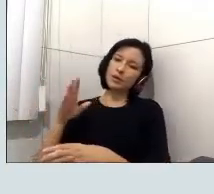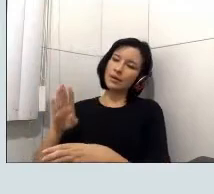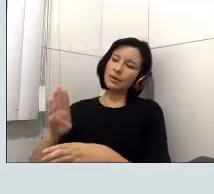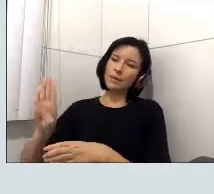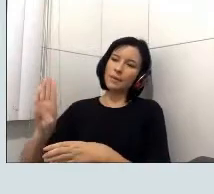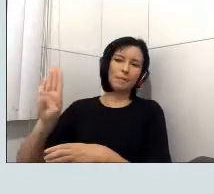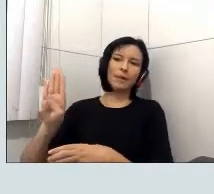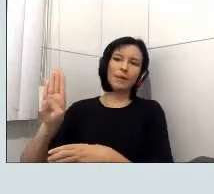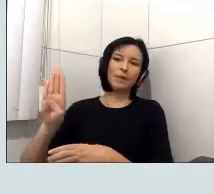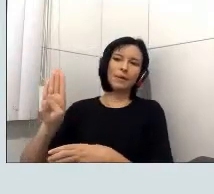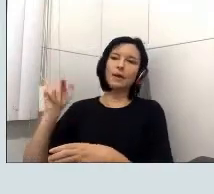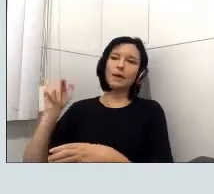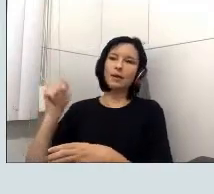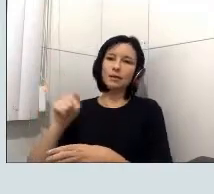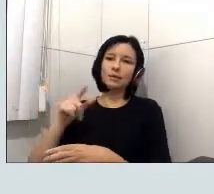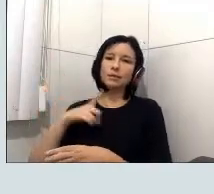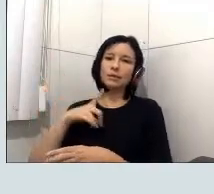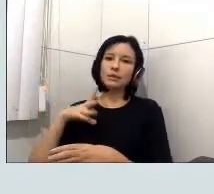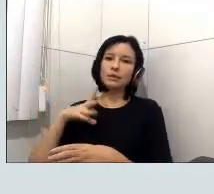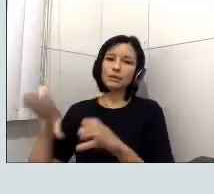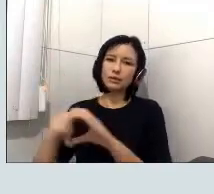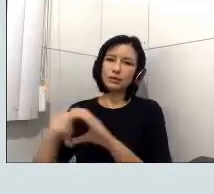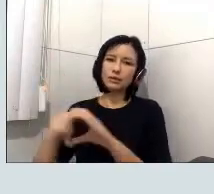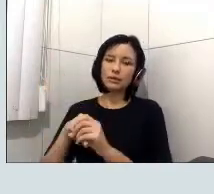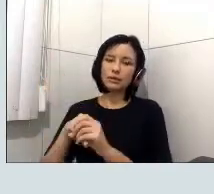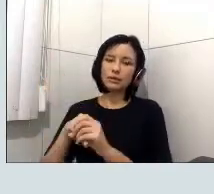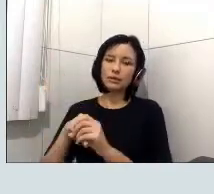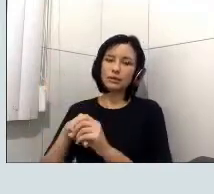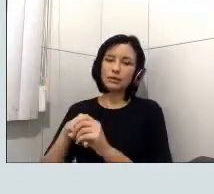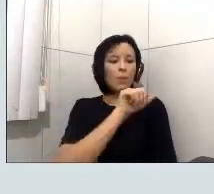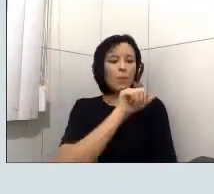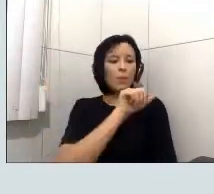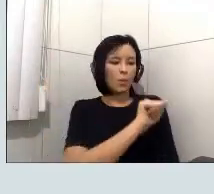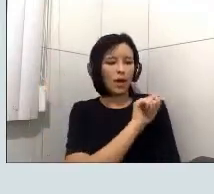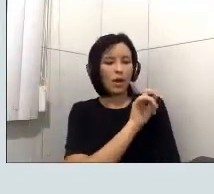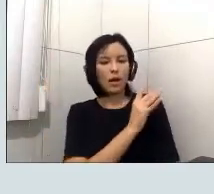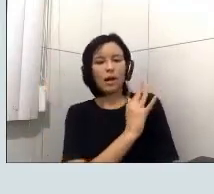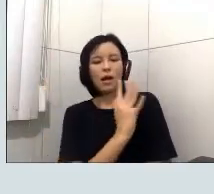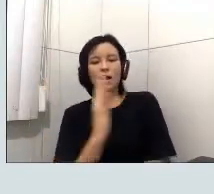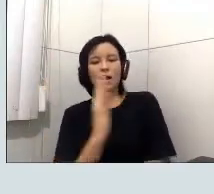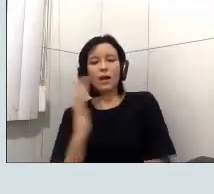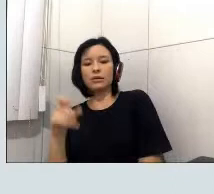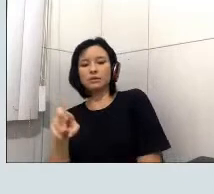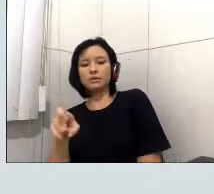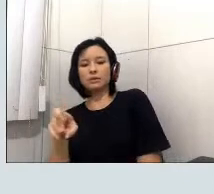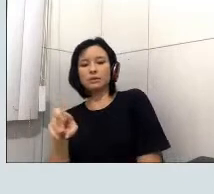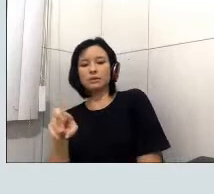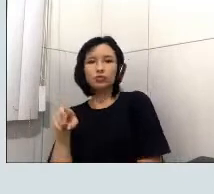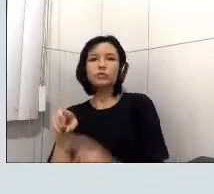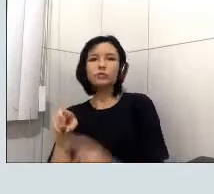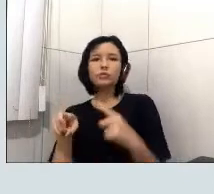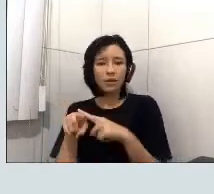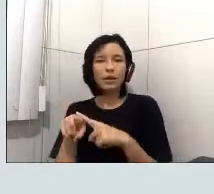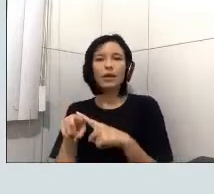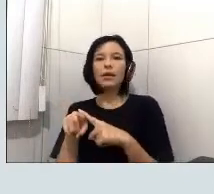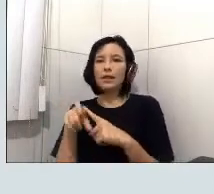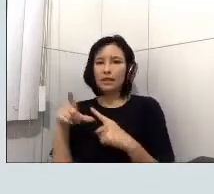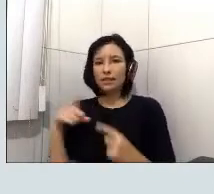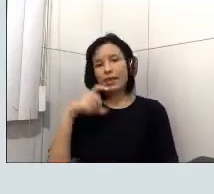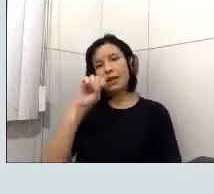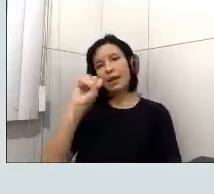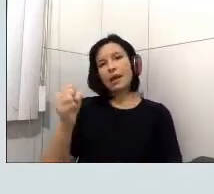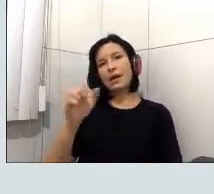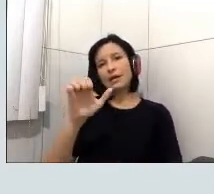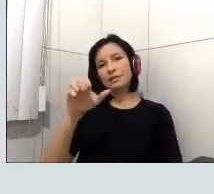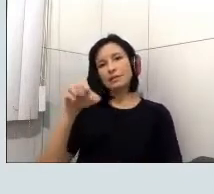o B ele está entre o A e o X, e isso vai formar a semi-reta AB, certo?